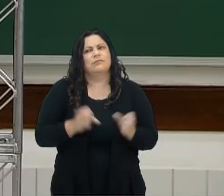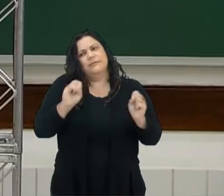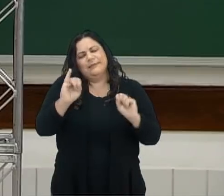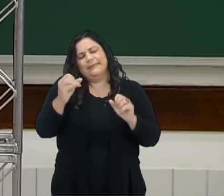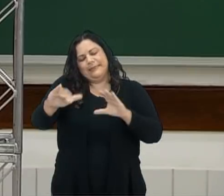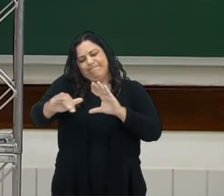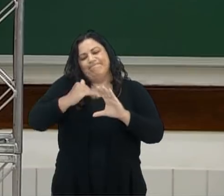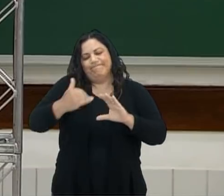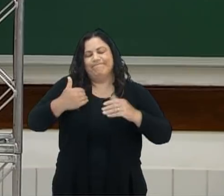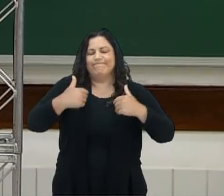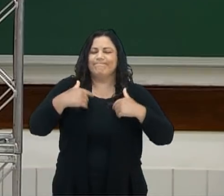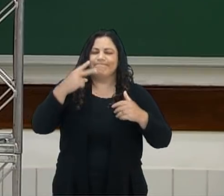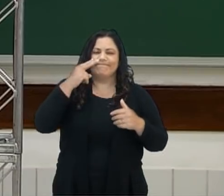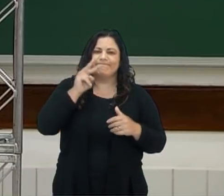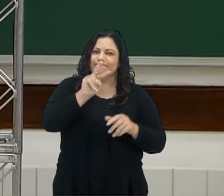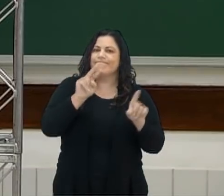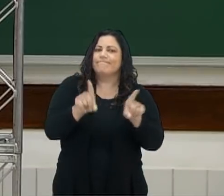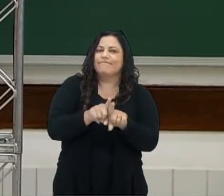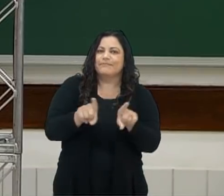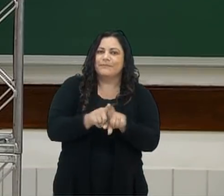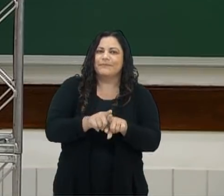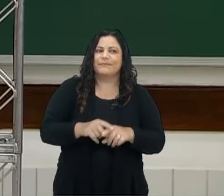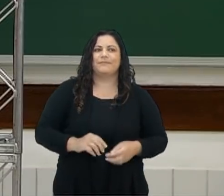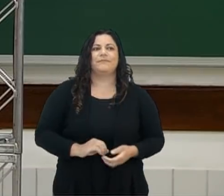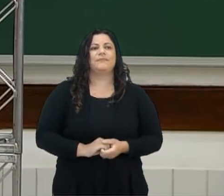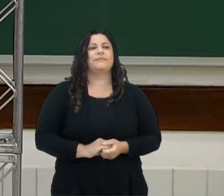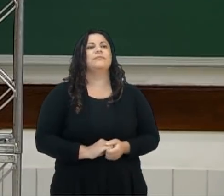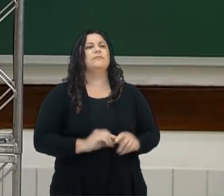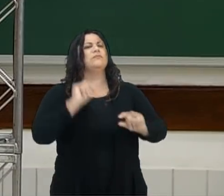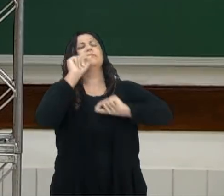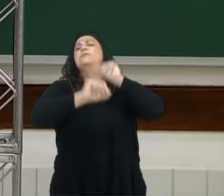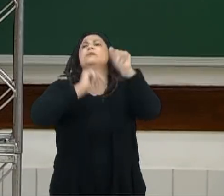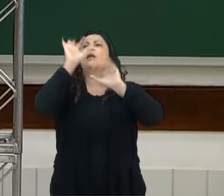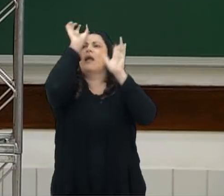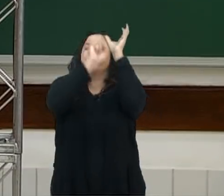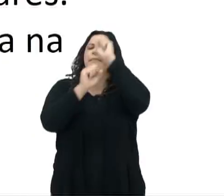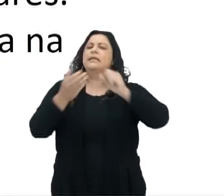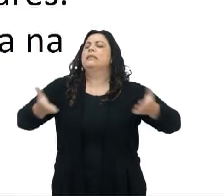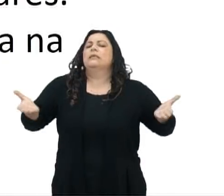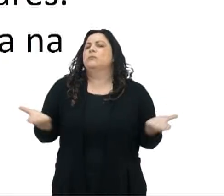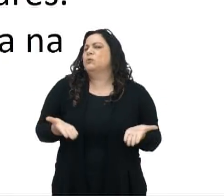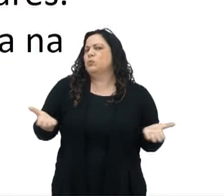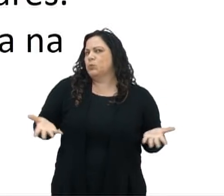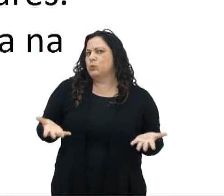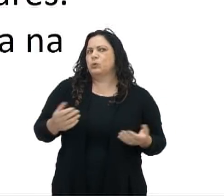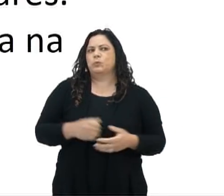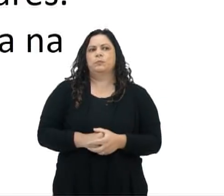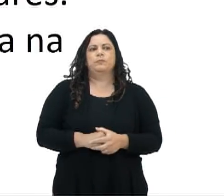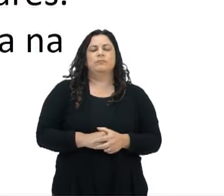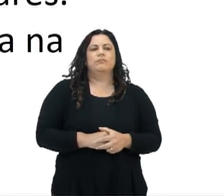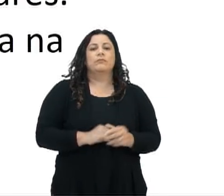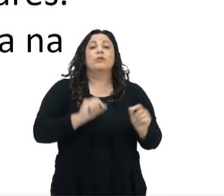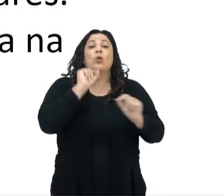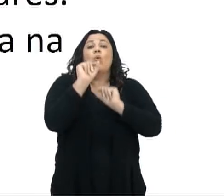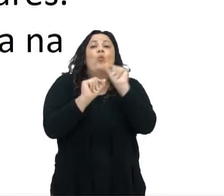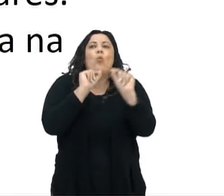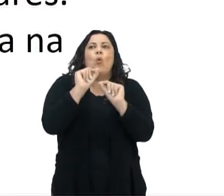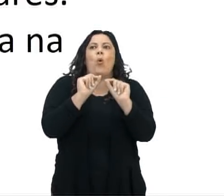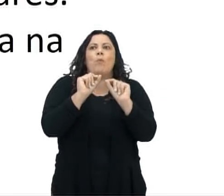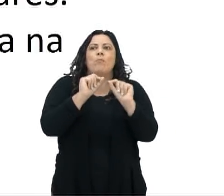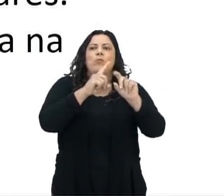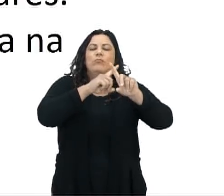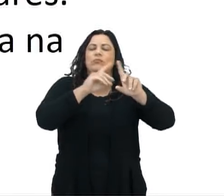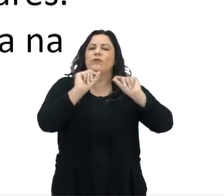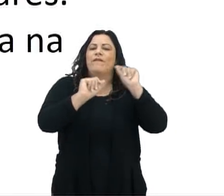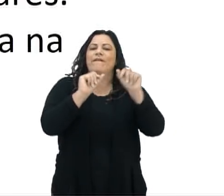também. Bom, o que nós aprendemos hoje, então? Nós aprendemos a construção de polígonos regulares utilizando